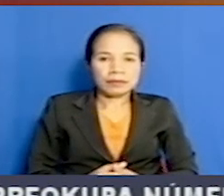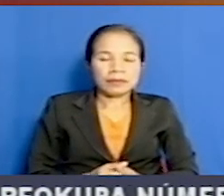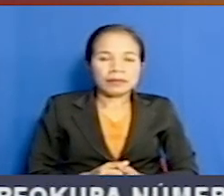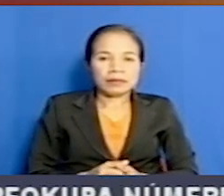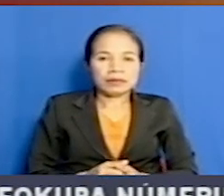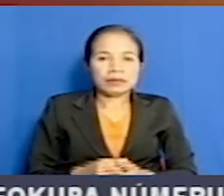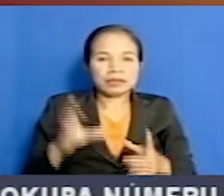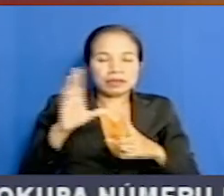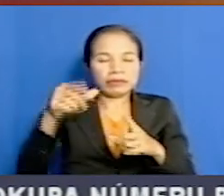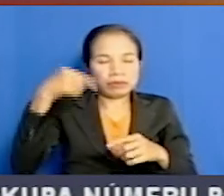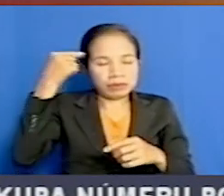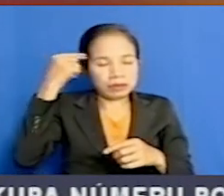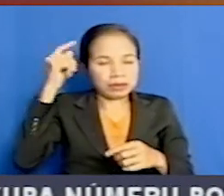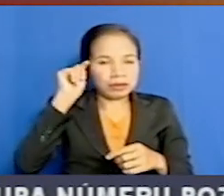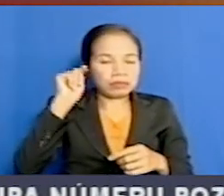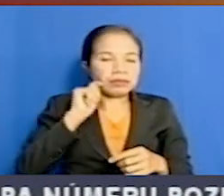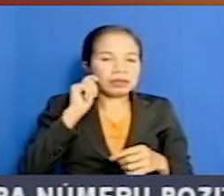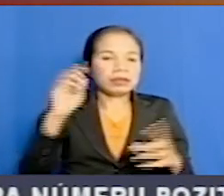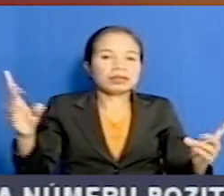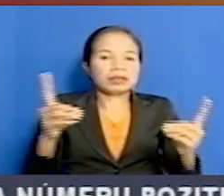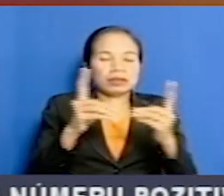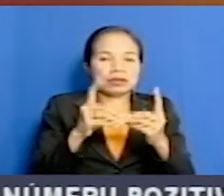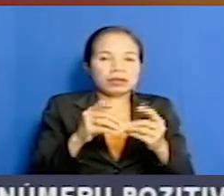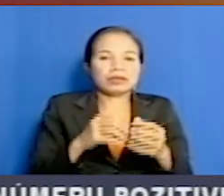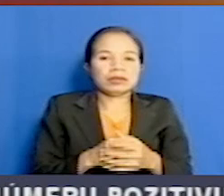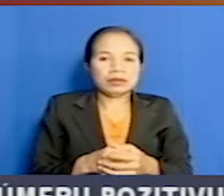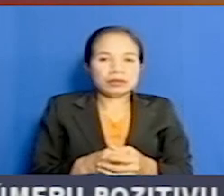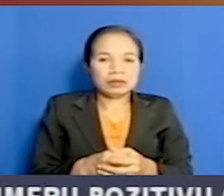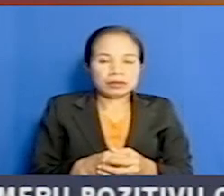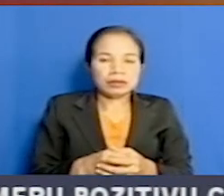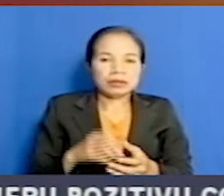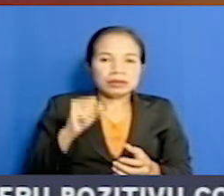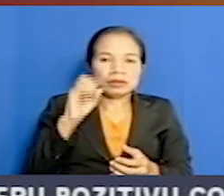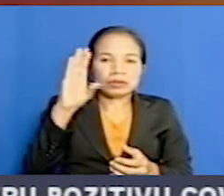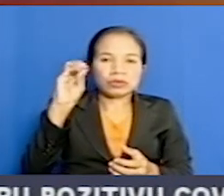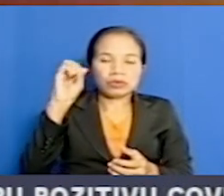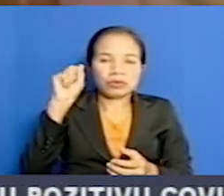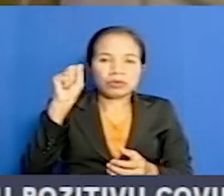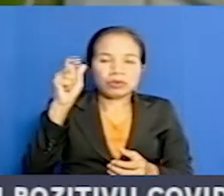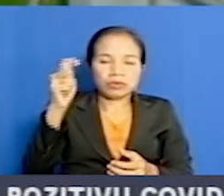Maluxira Sefi Governo Taurumata Ruak se hasurmalo ho ni homólogo Scott Morrison e ha fulané.